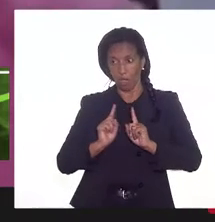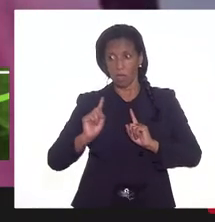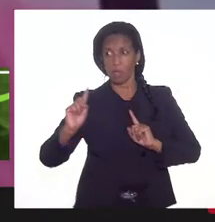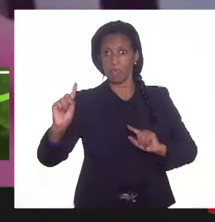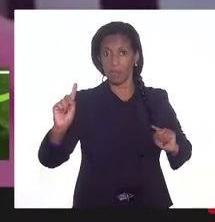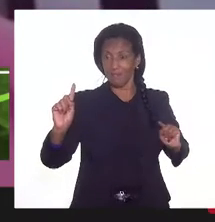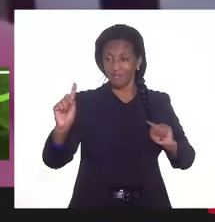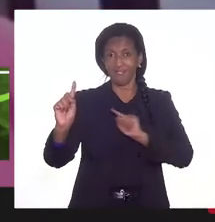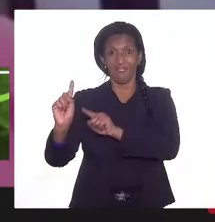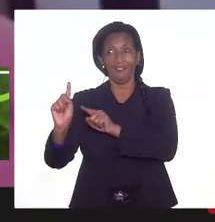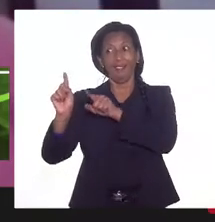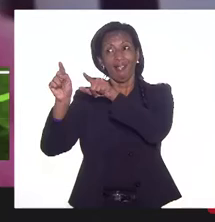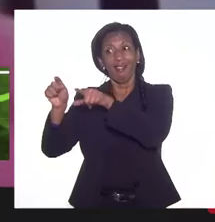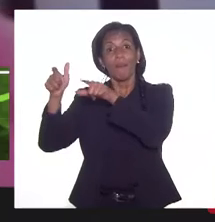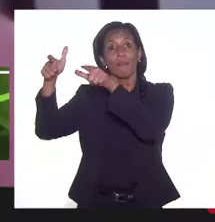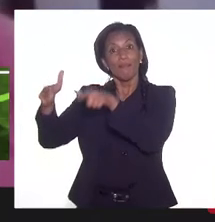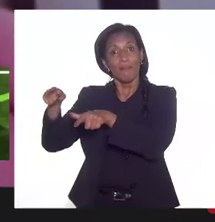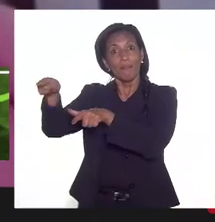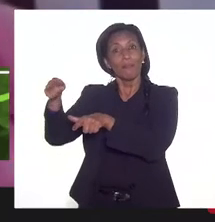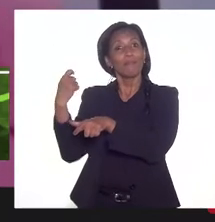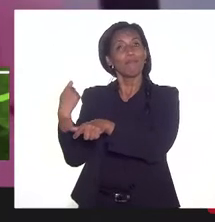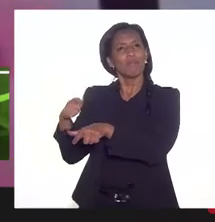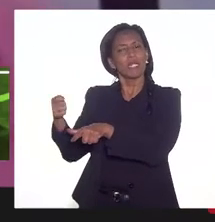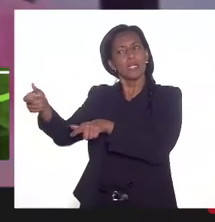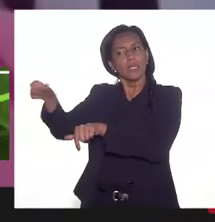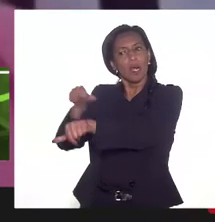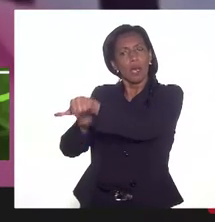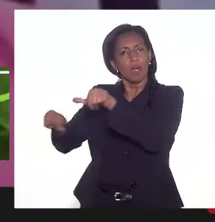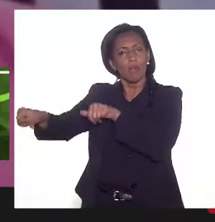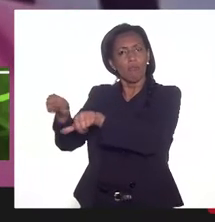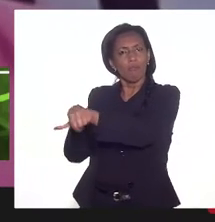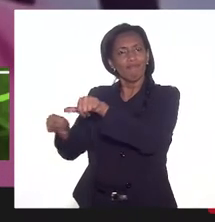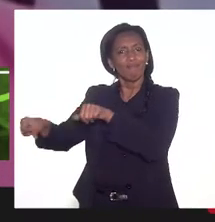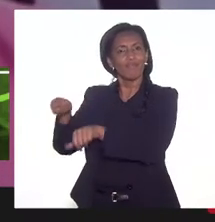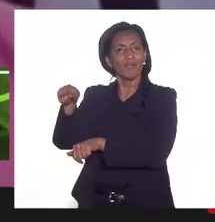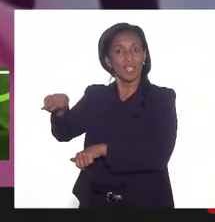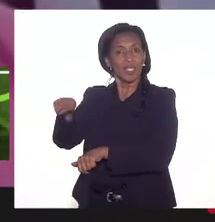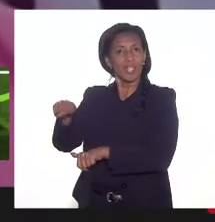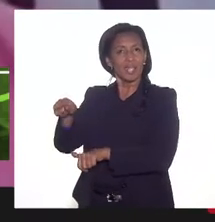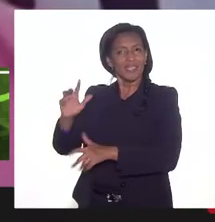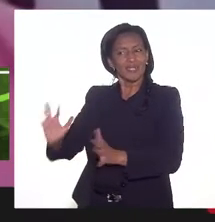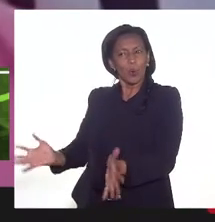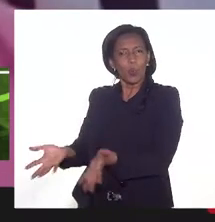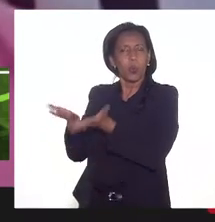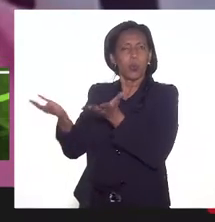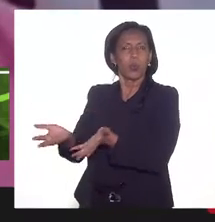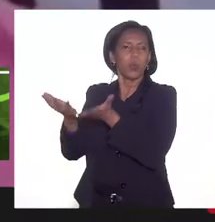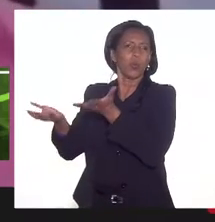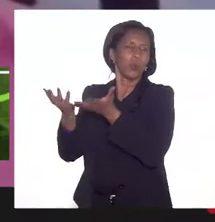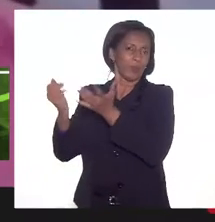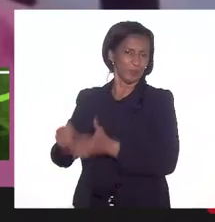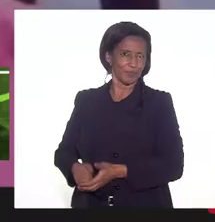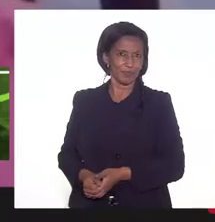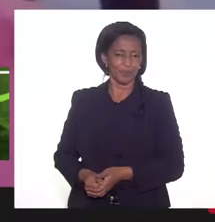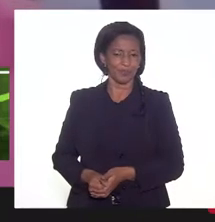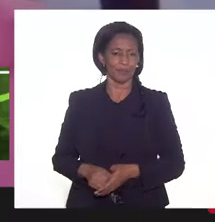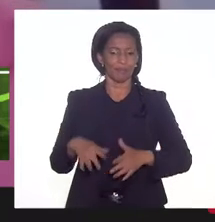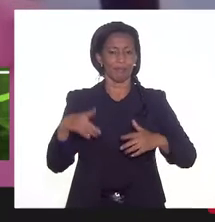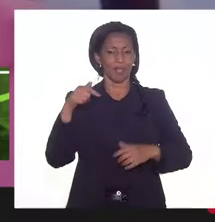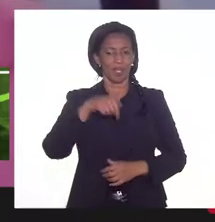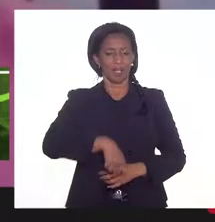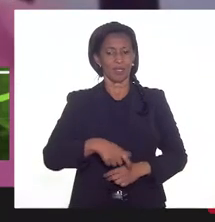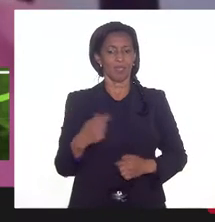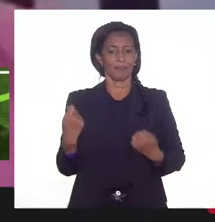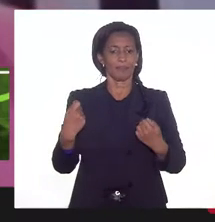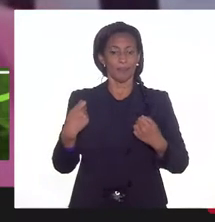para os locais onde precisa dessa troca e dessa motivação maior a gente aqui